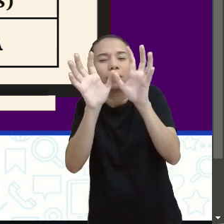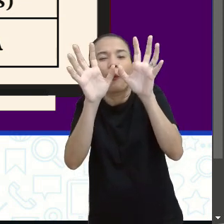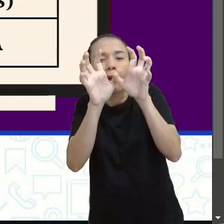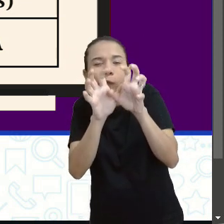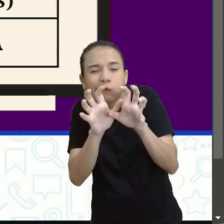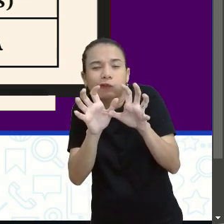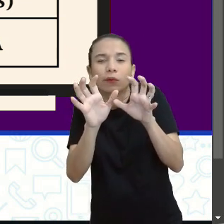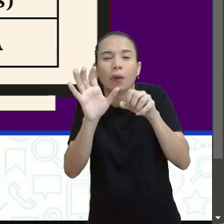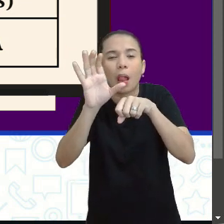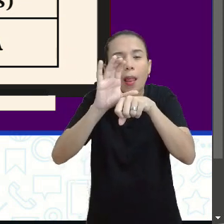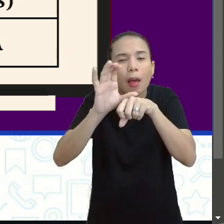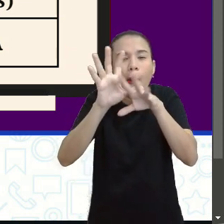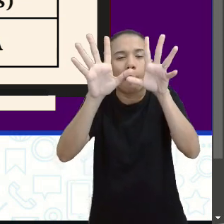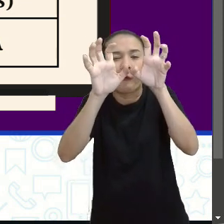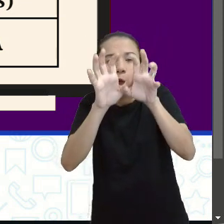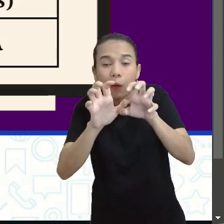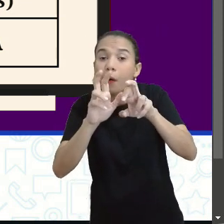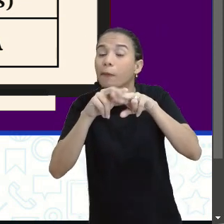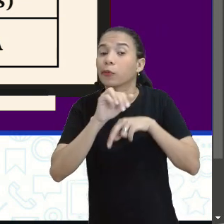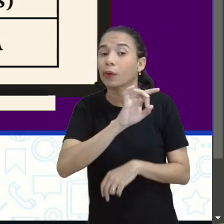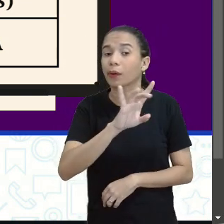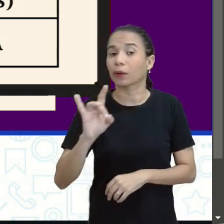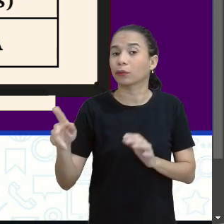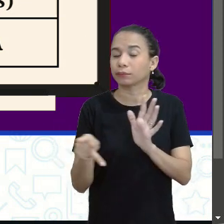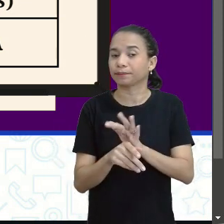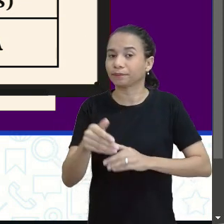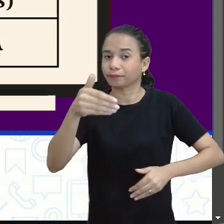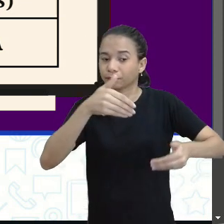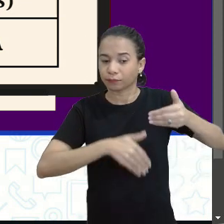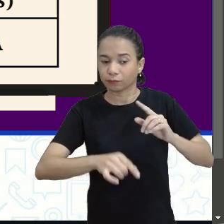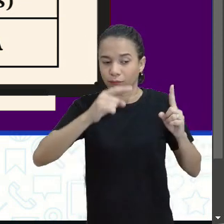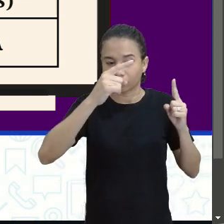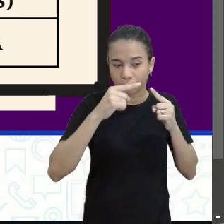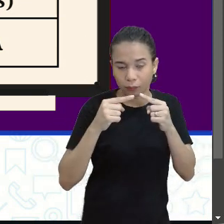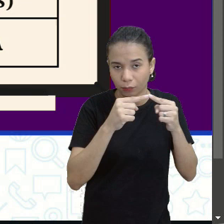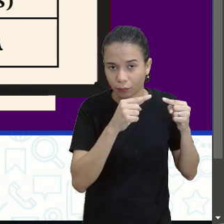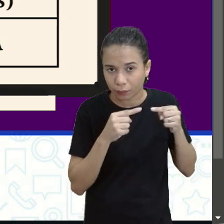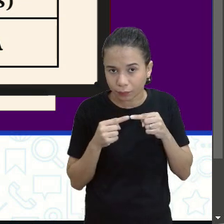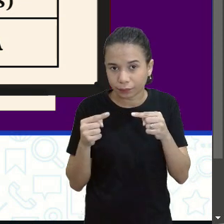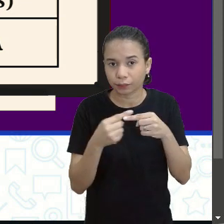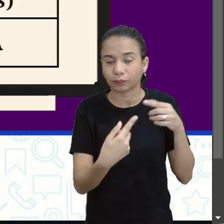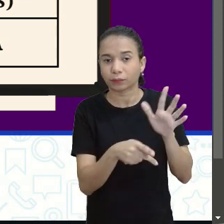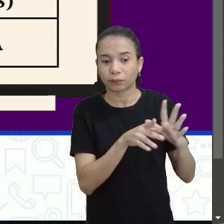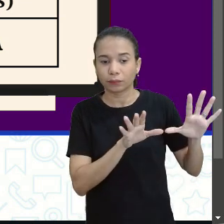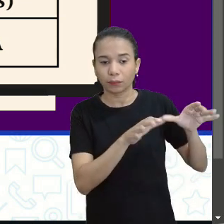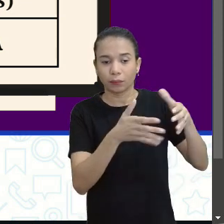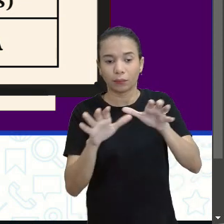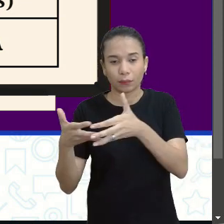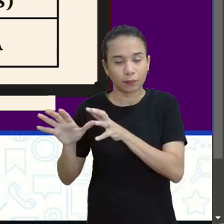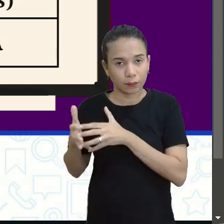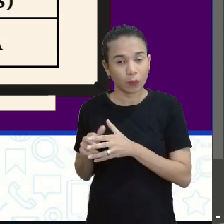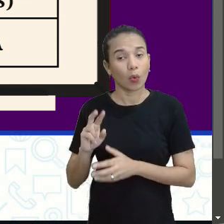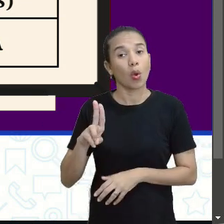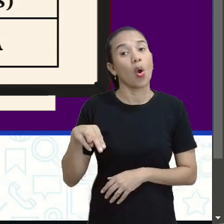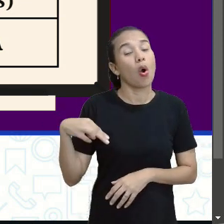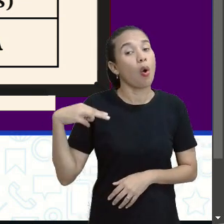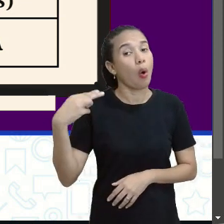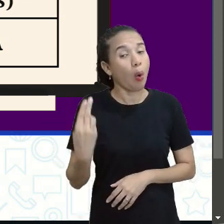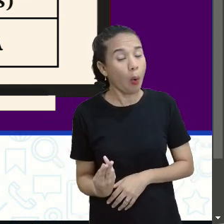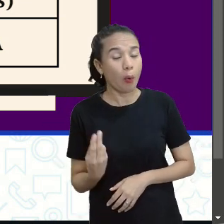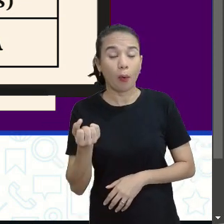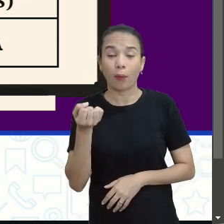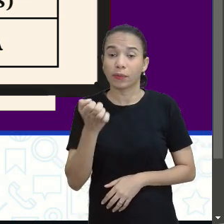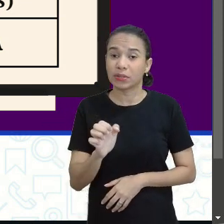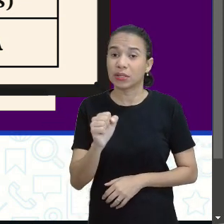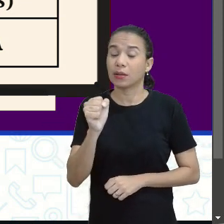aí. Então, cada uma vai participar aí de uma modalidade diferente. Ou, se forem